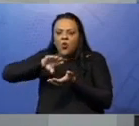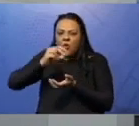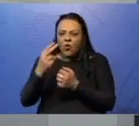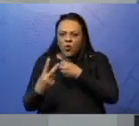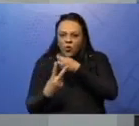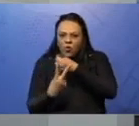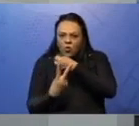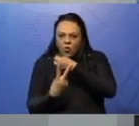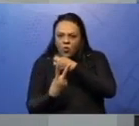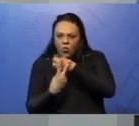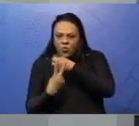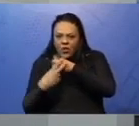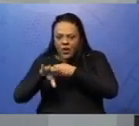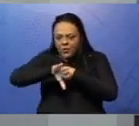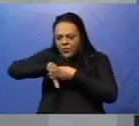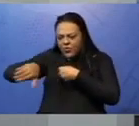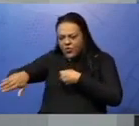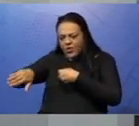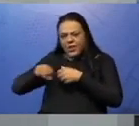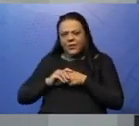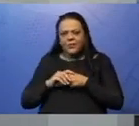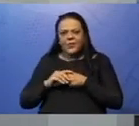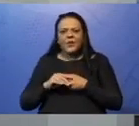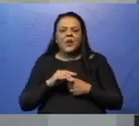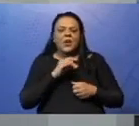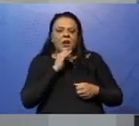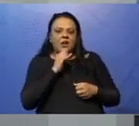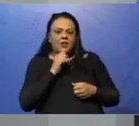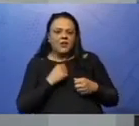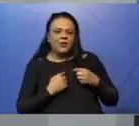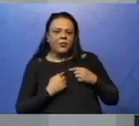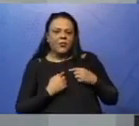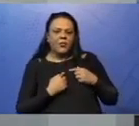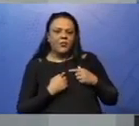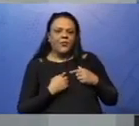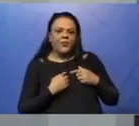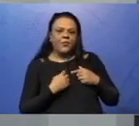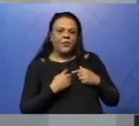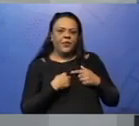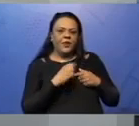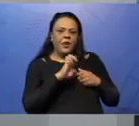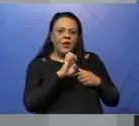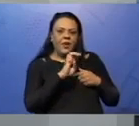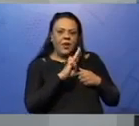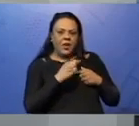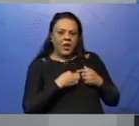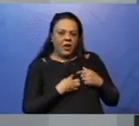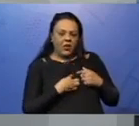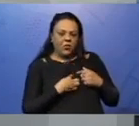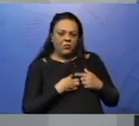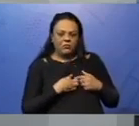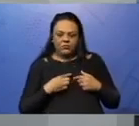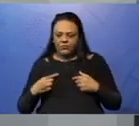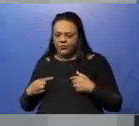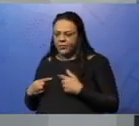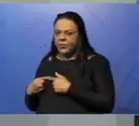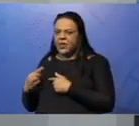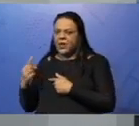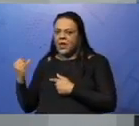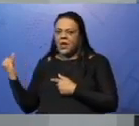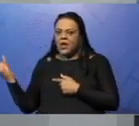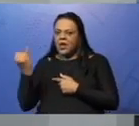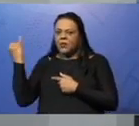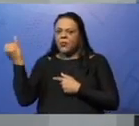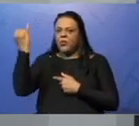eu, importante. Será que ele faz sentido? Eu, importante? Mais ou menos, né? Agora,